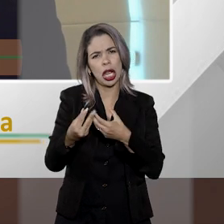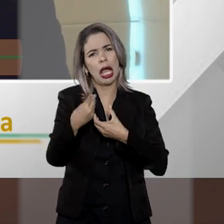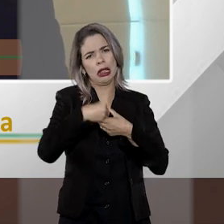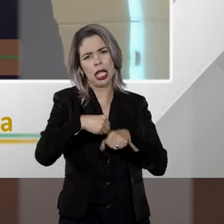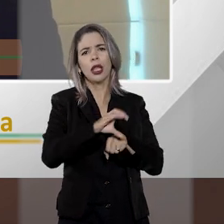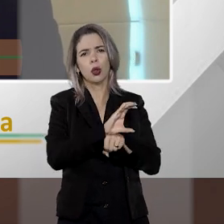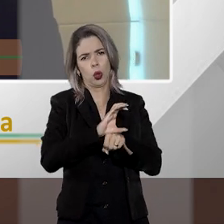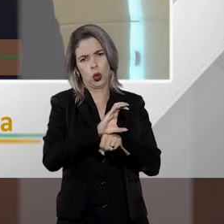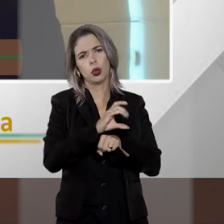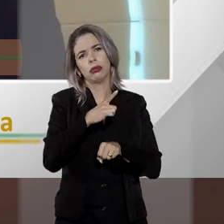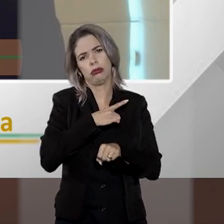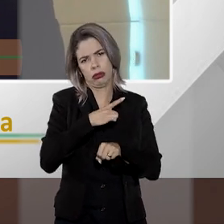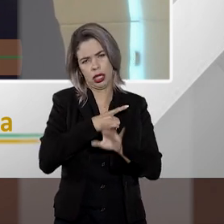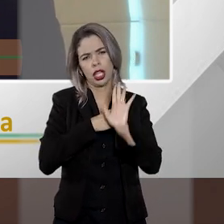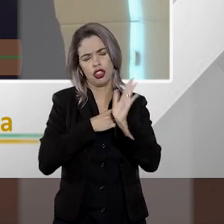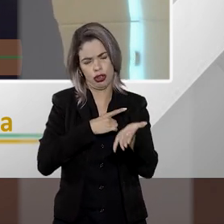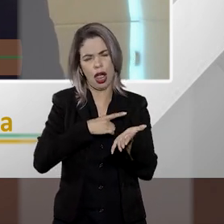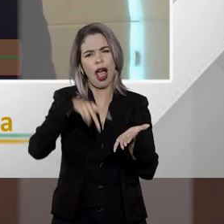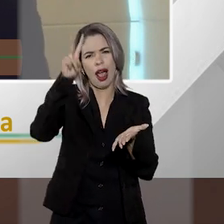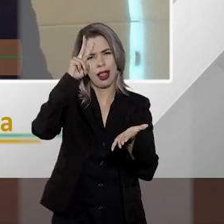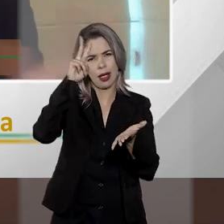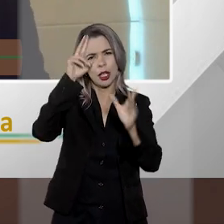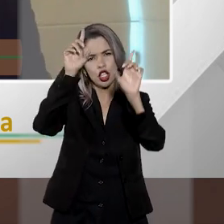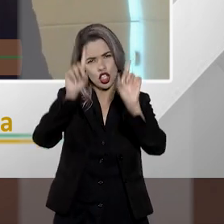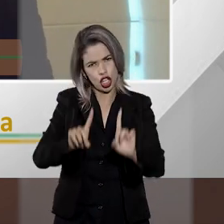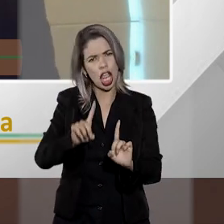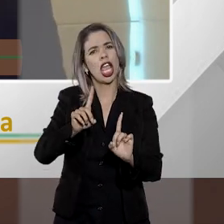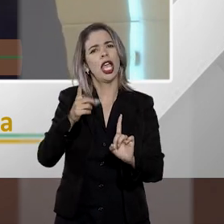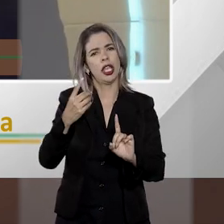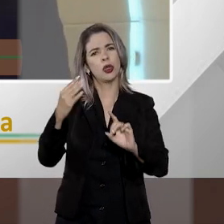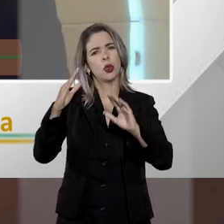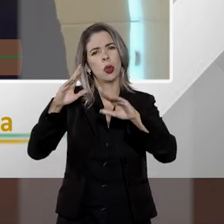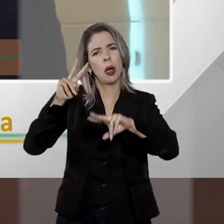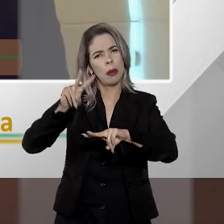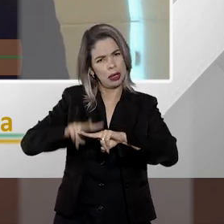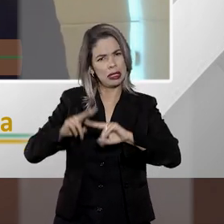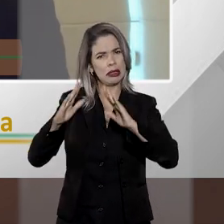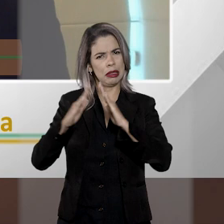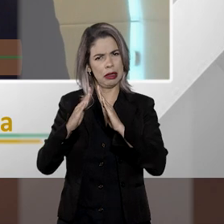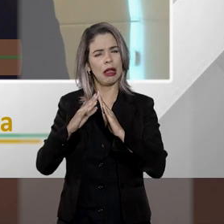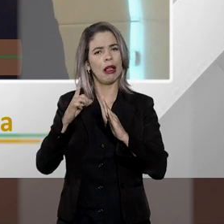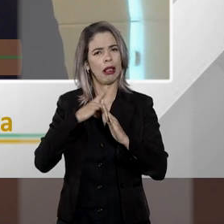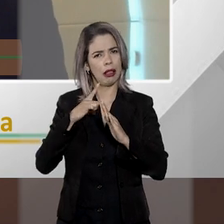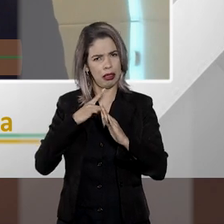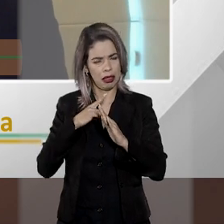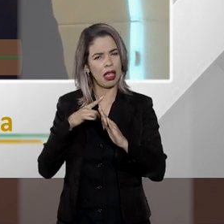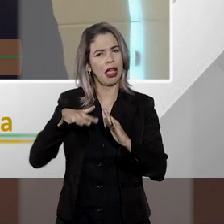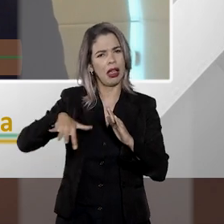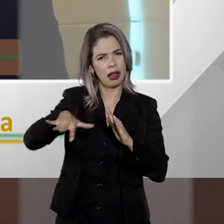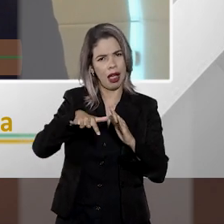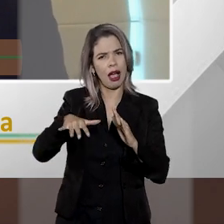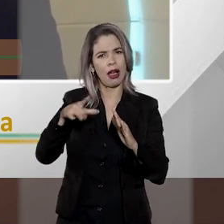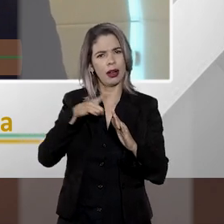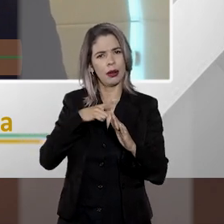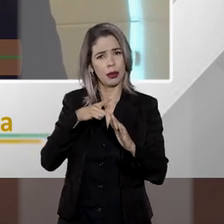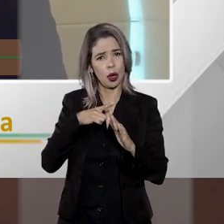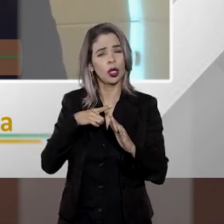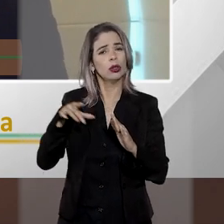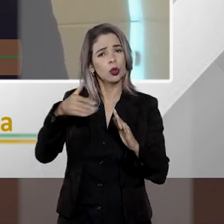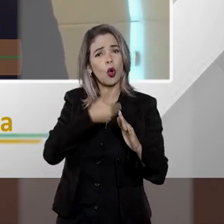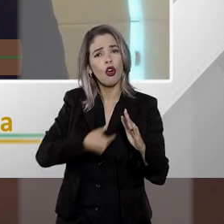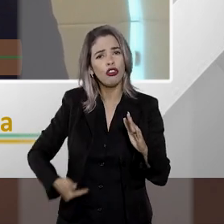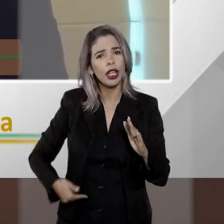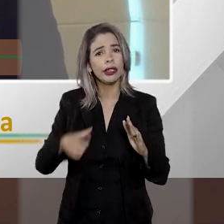e infraconstitucionalmente, lembrando que o direito penitenciário, inclusive, há uma legislação, né, ali concorrente, não é privativa, né, da